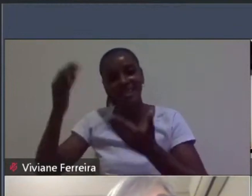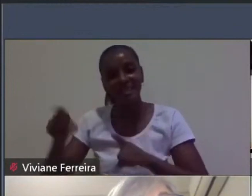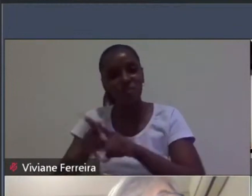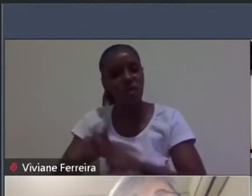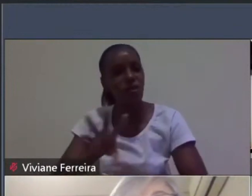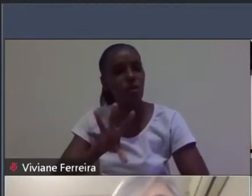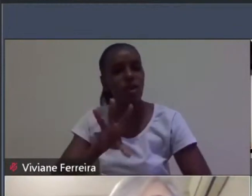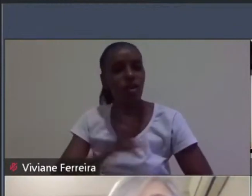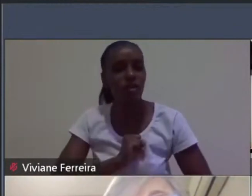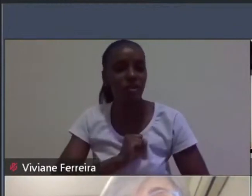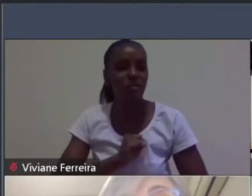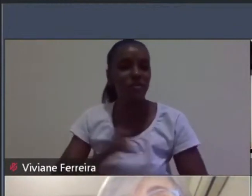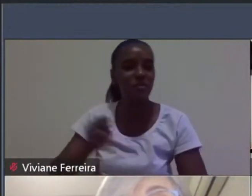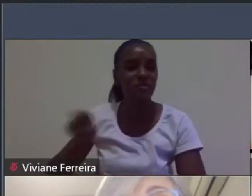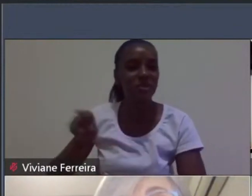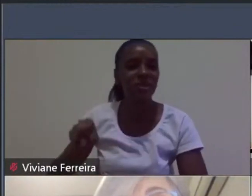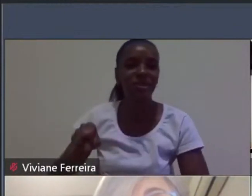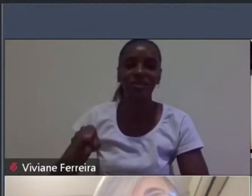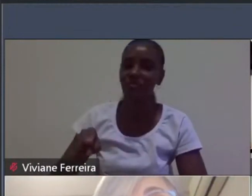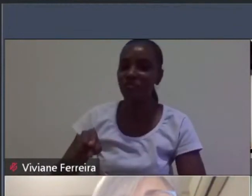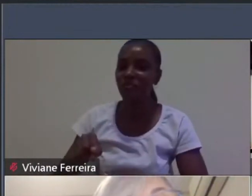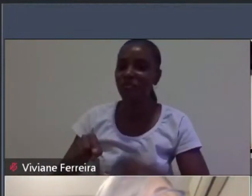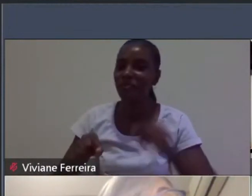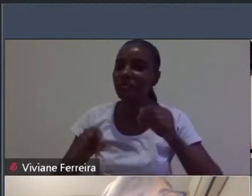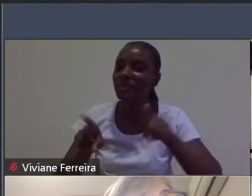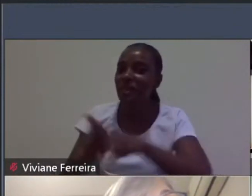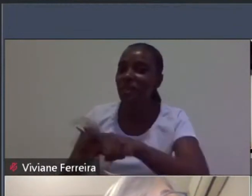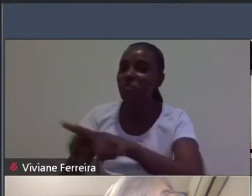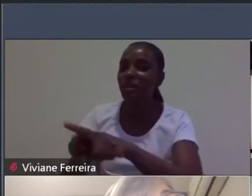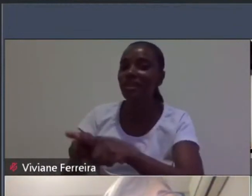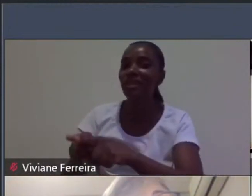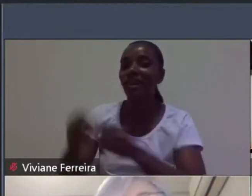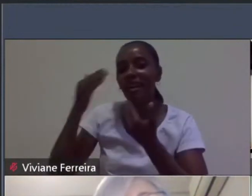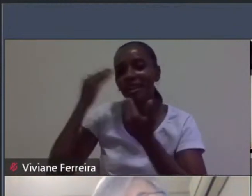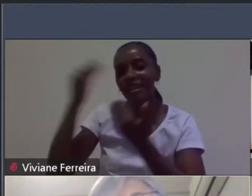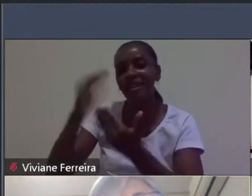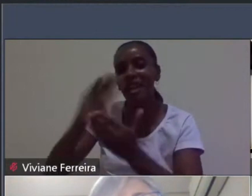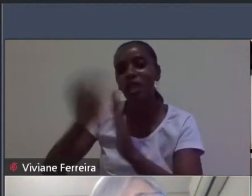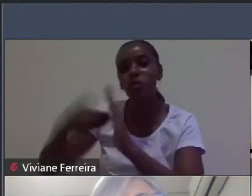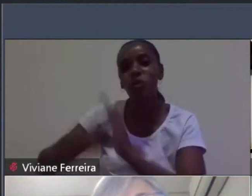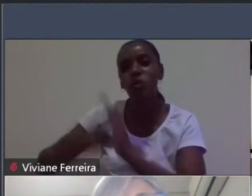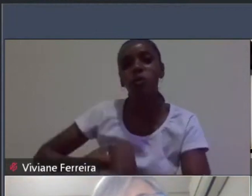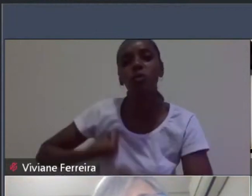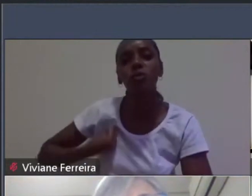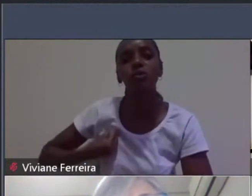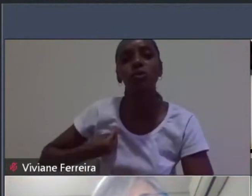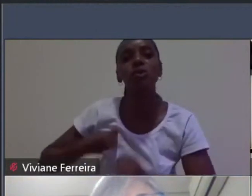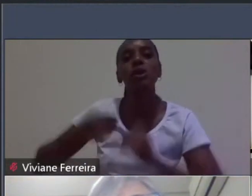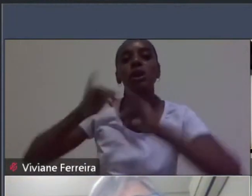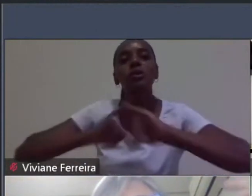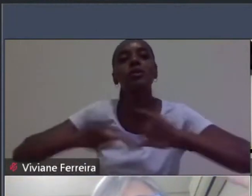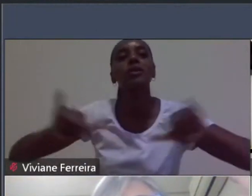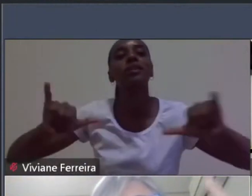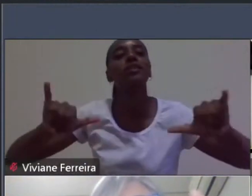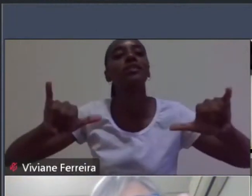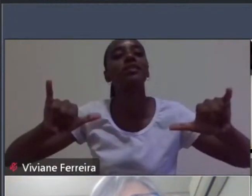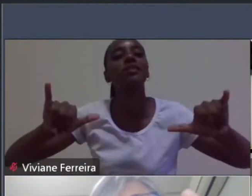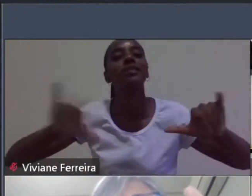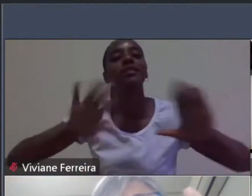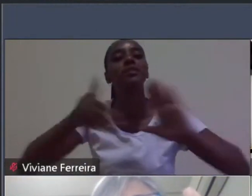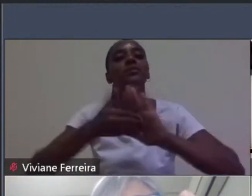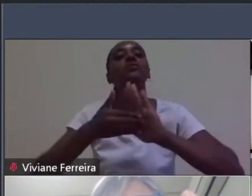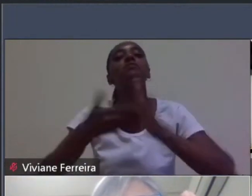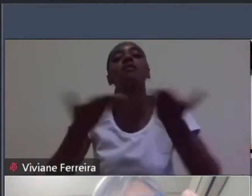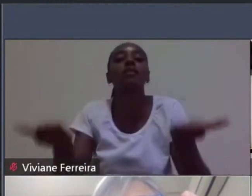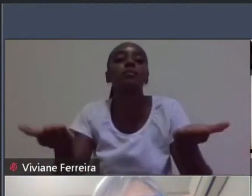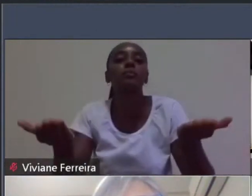verdade. Agradecendo todos vocês aqui presentes, né? E o meu recado final é esse.